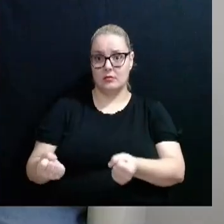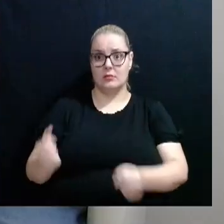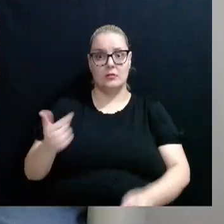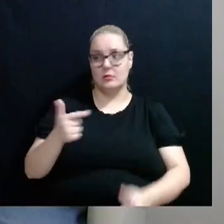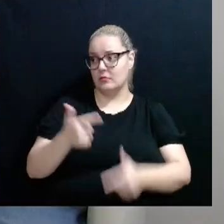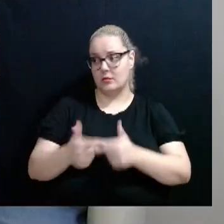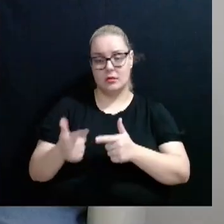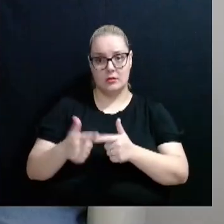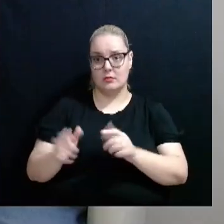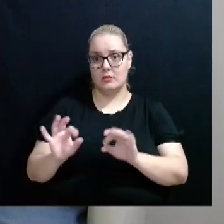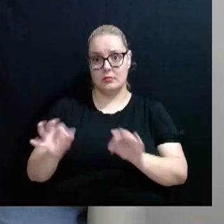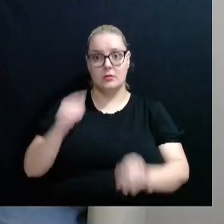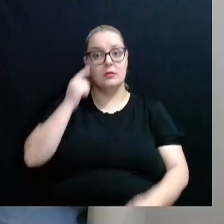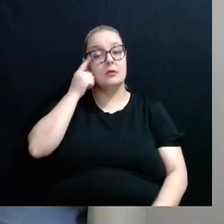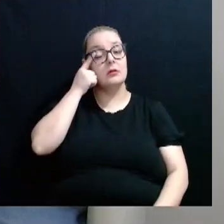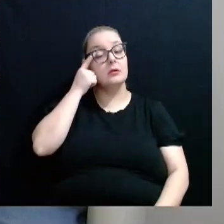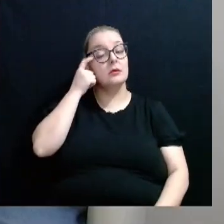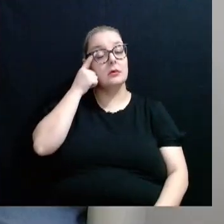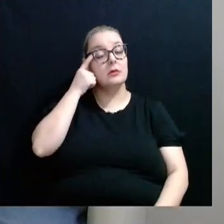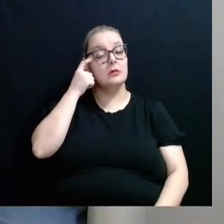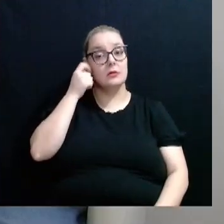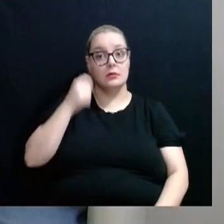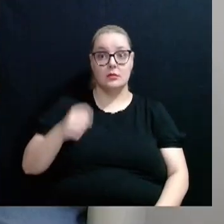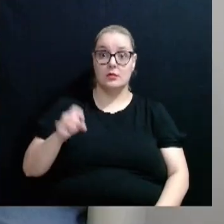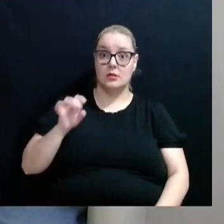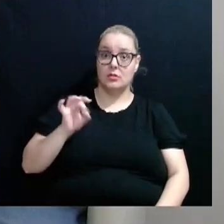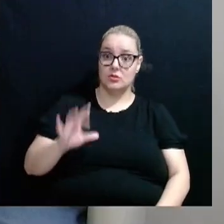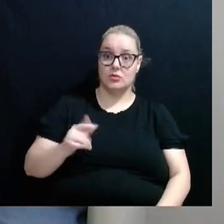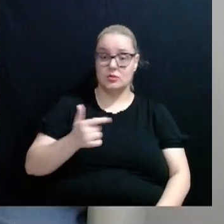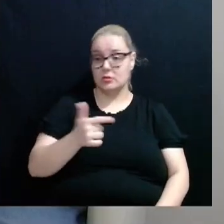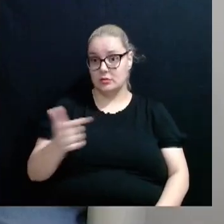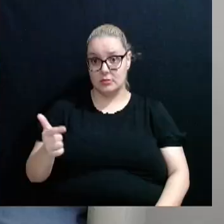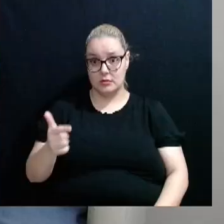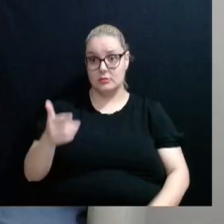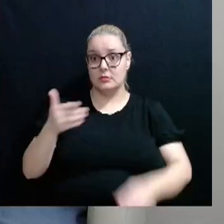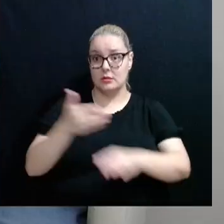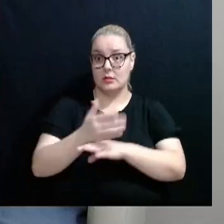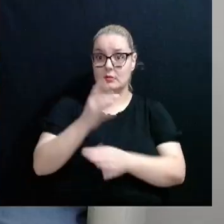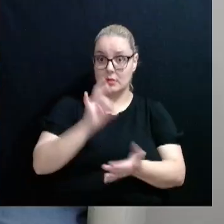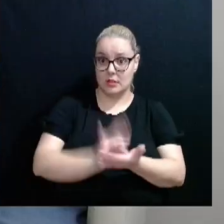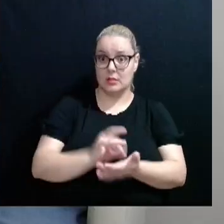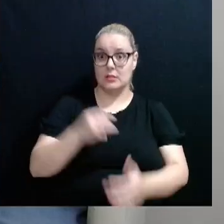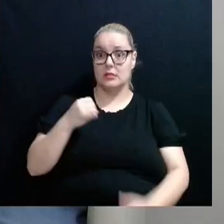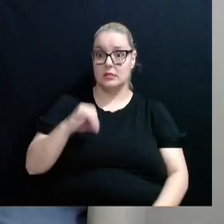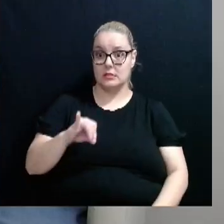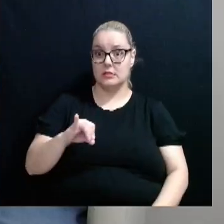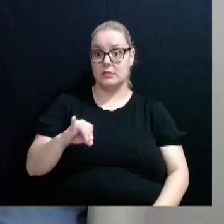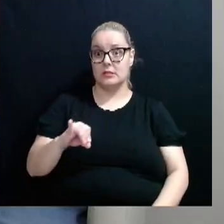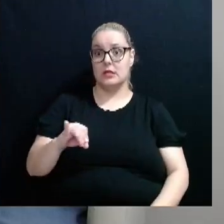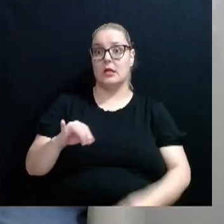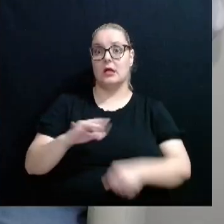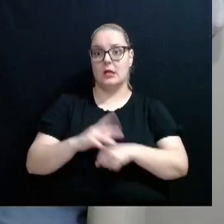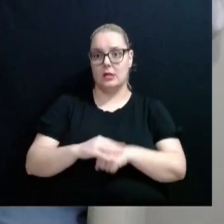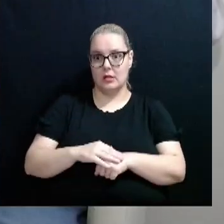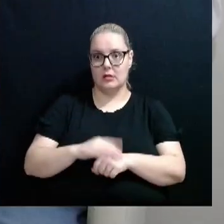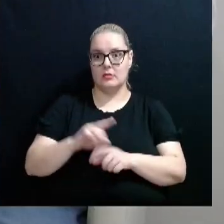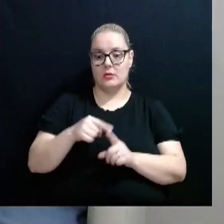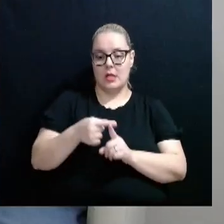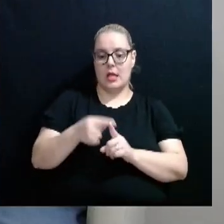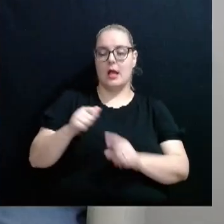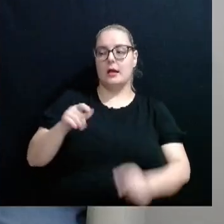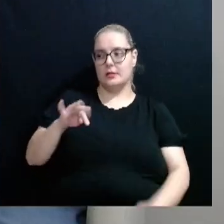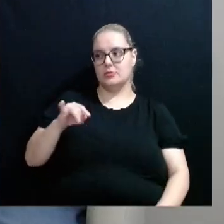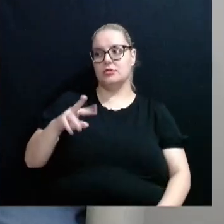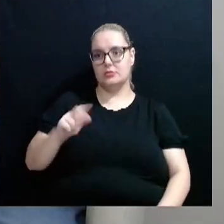Então, assim, você só não terá acesso mesmo se por acaso a doença estiver ativa, né? Ou seja, se eu estiver